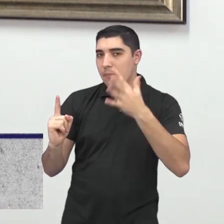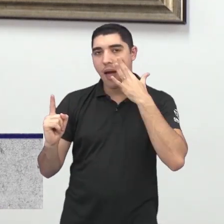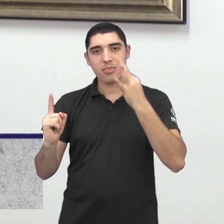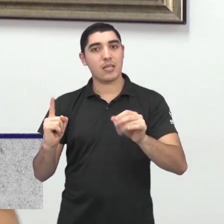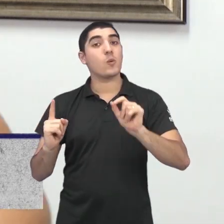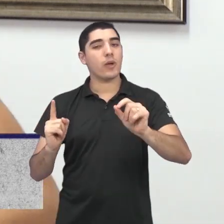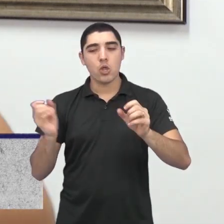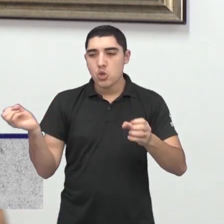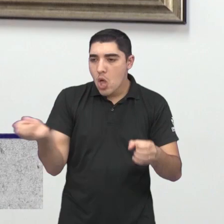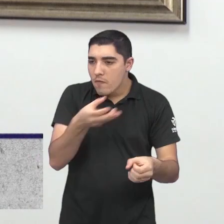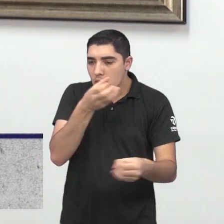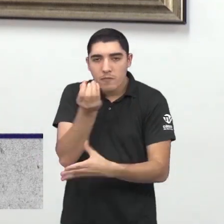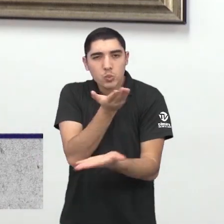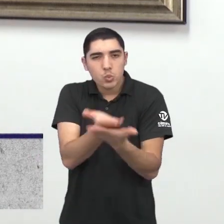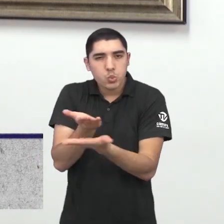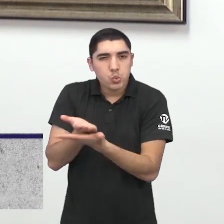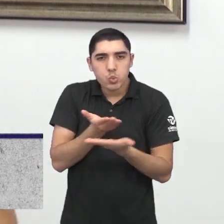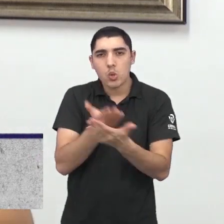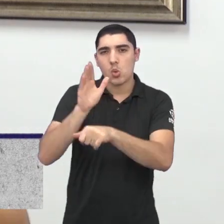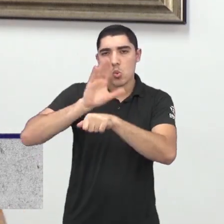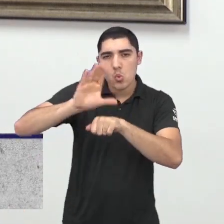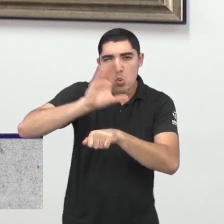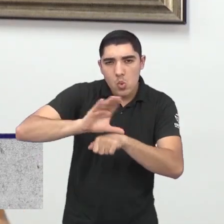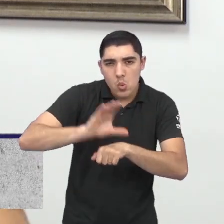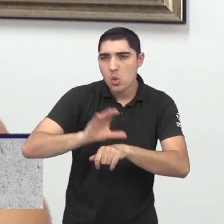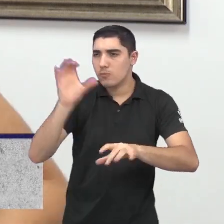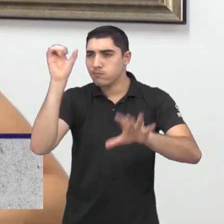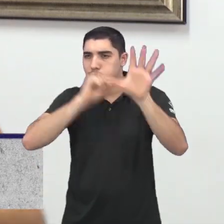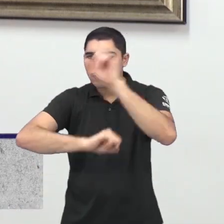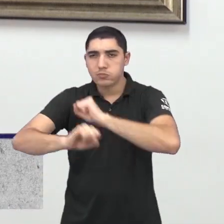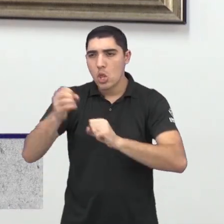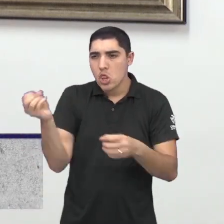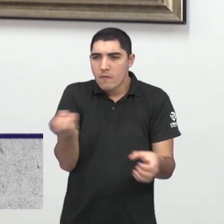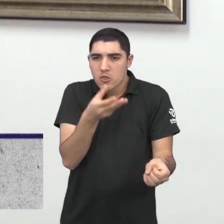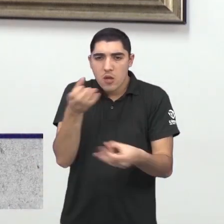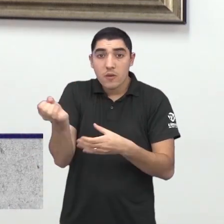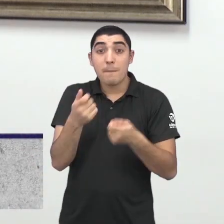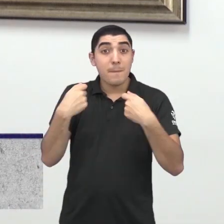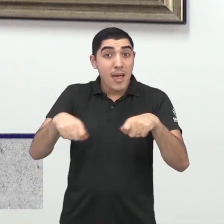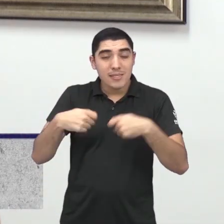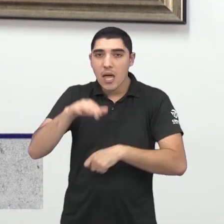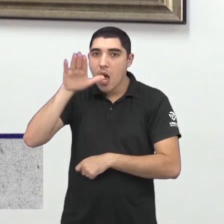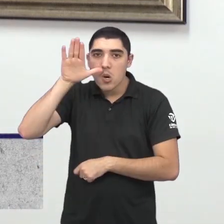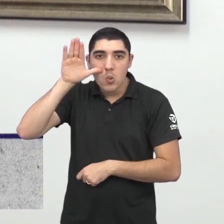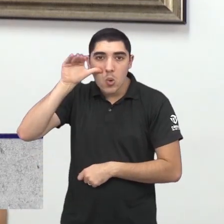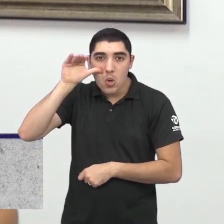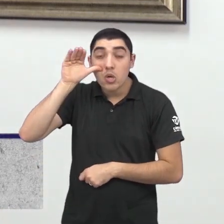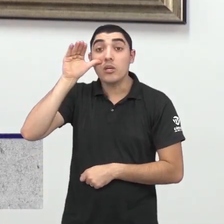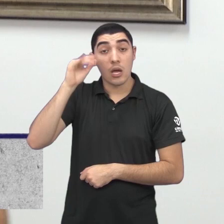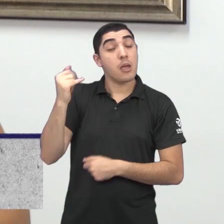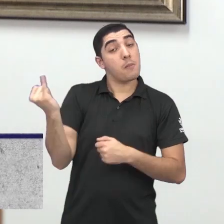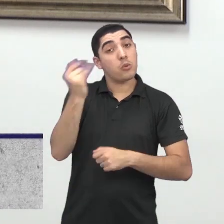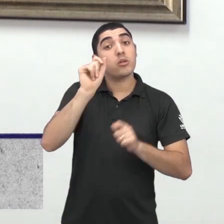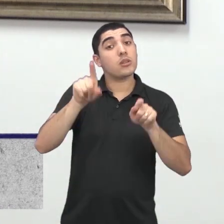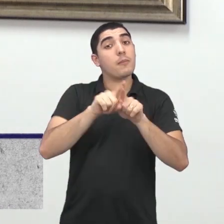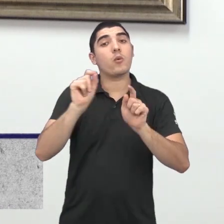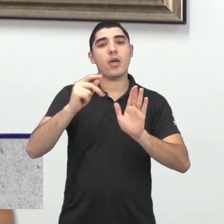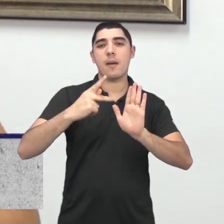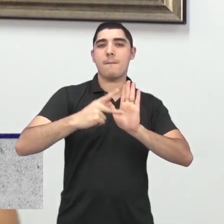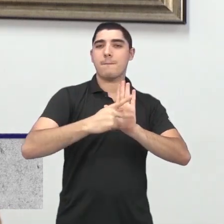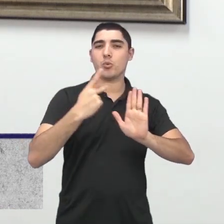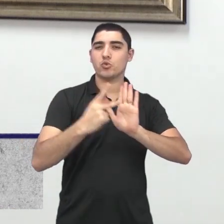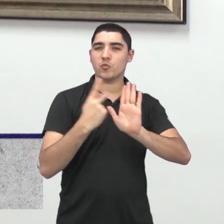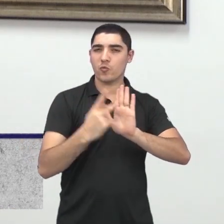estar atento, se atualizar, fazer cursos, ser bastante curioso, inclusive ter um portfólio,